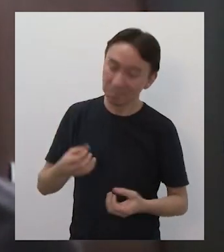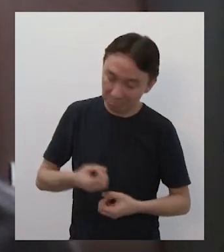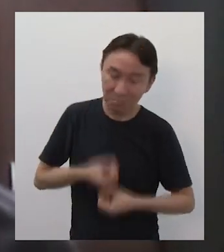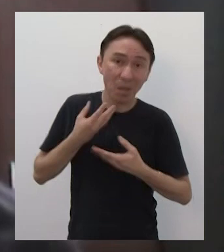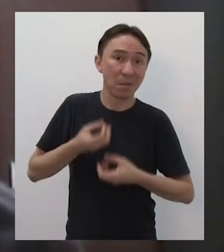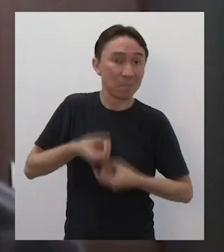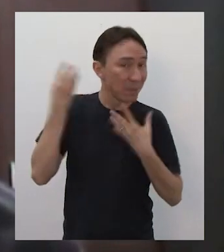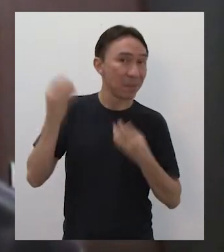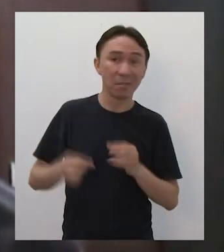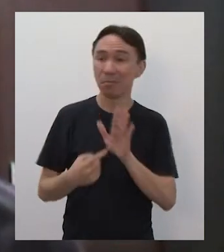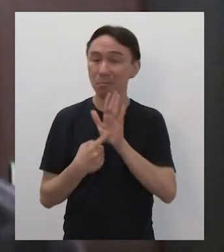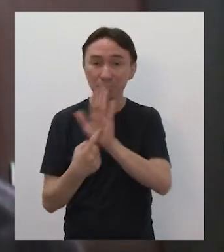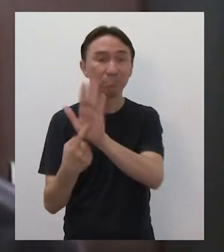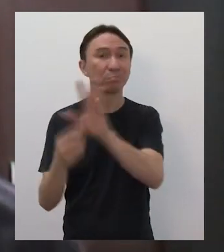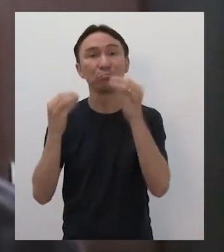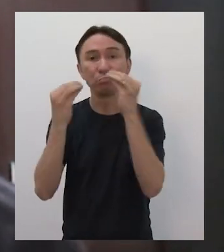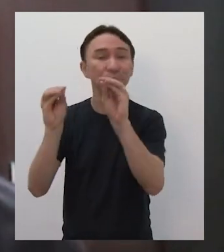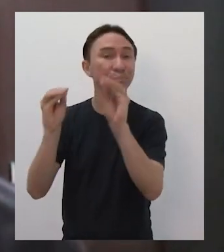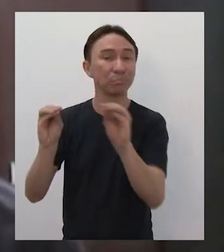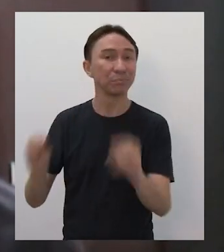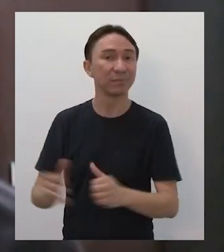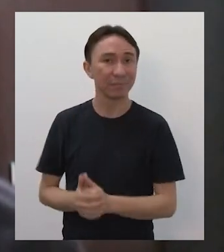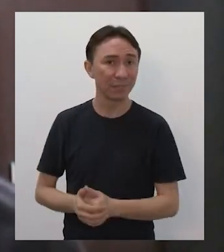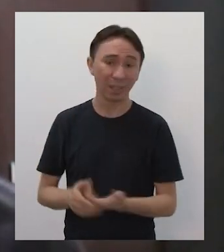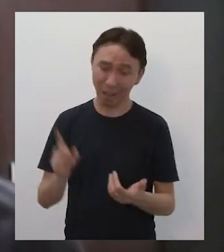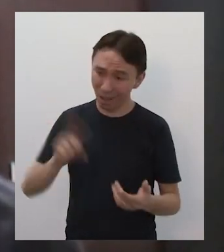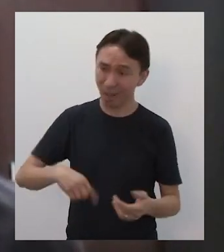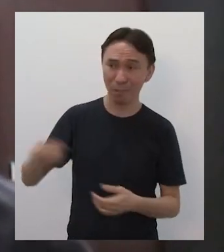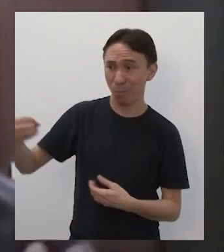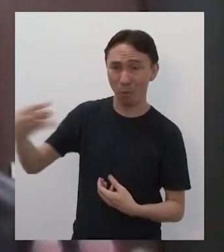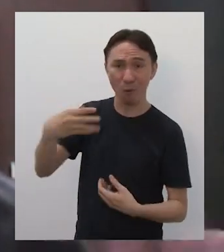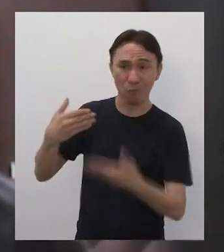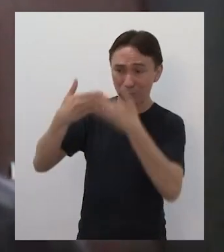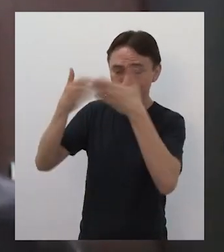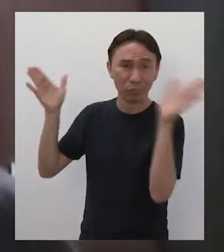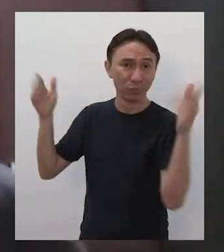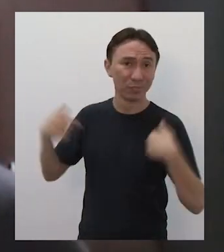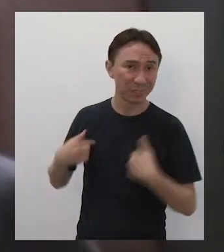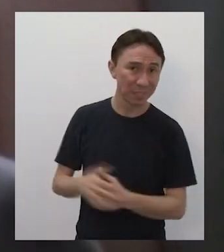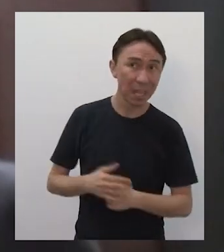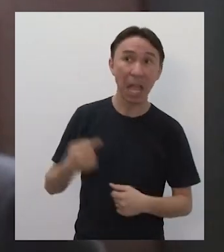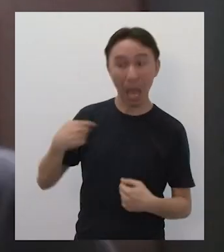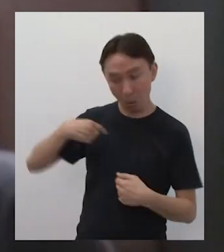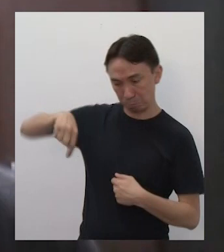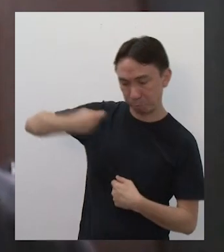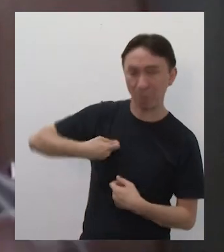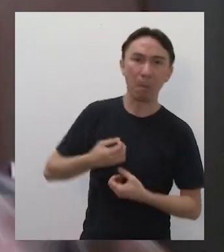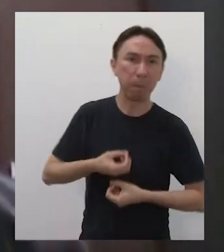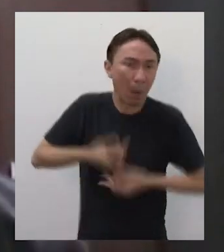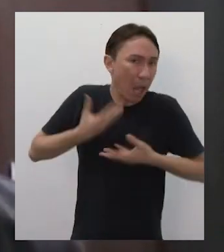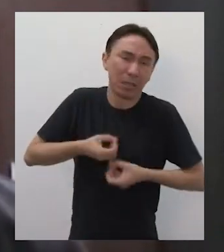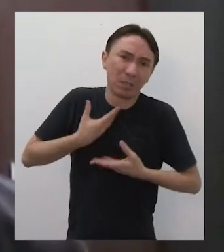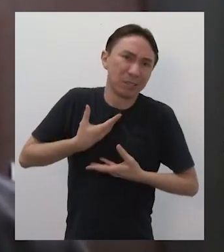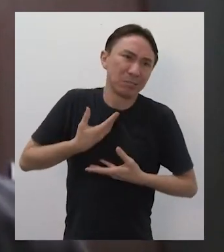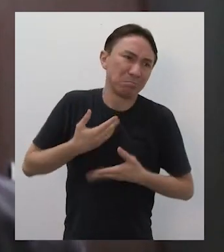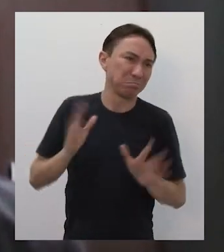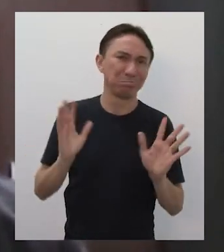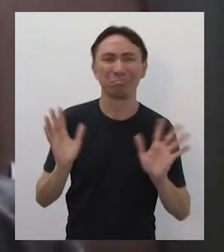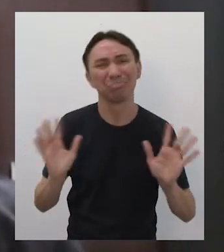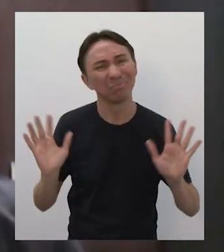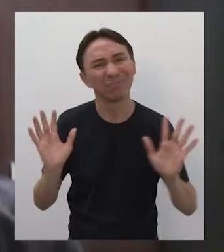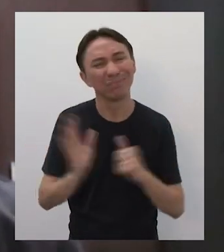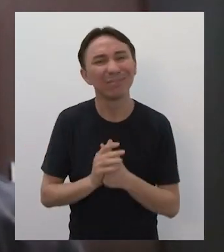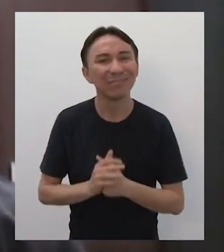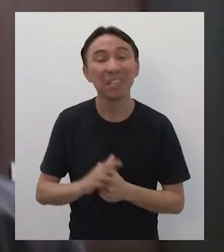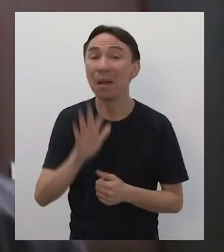abertura ao novo. Eu nunca me vi como poeta. Acho que até hoje nem me vejo. Mas tudo bem. Mas é bem por aí